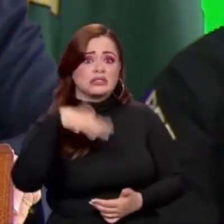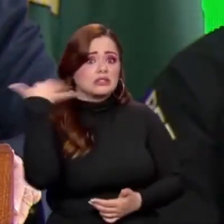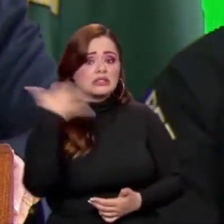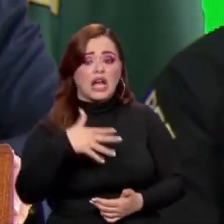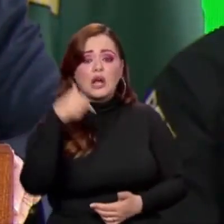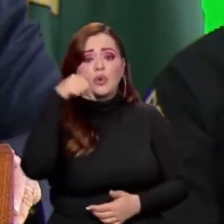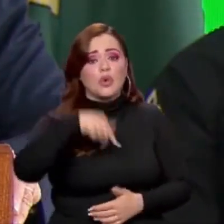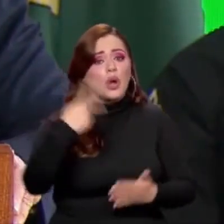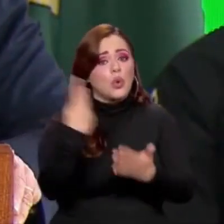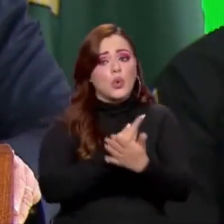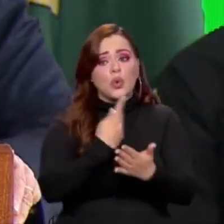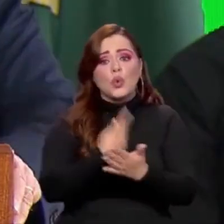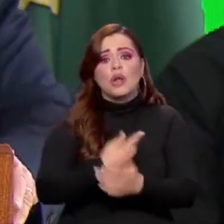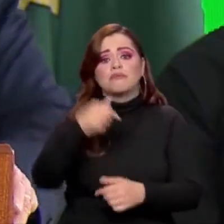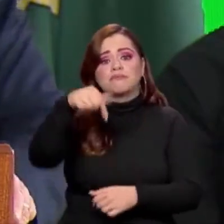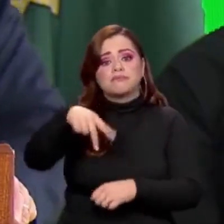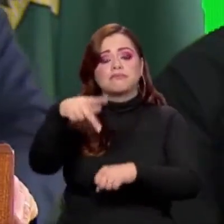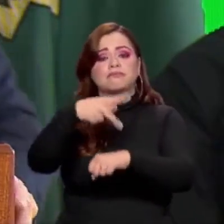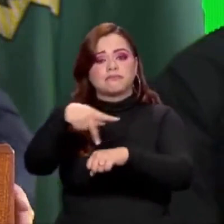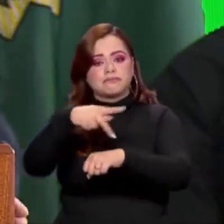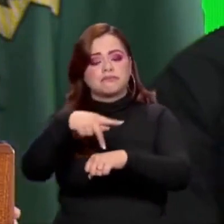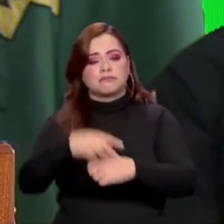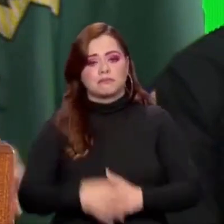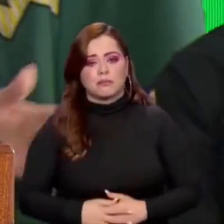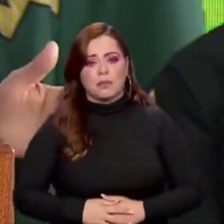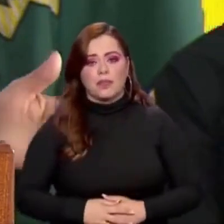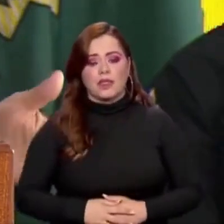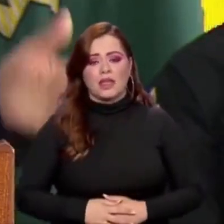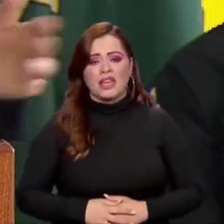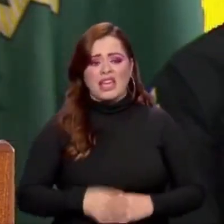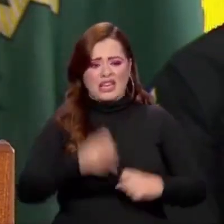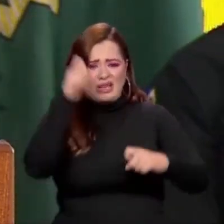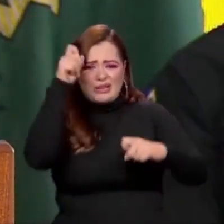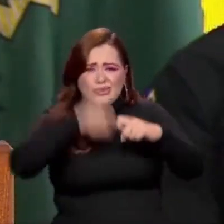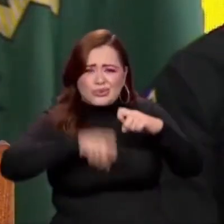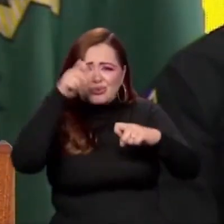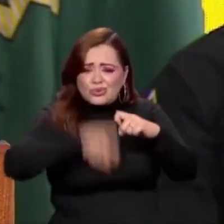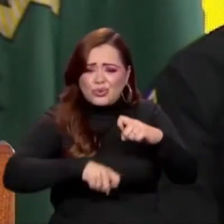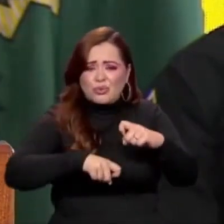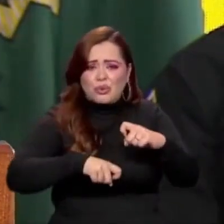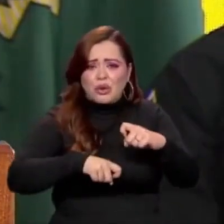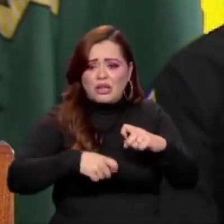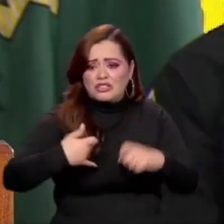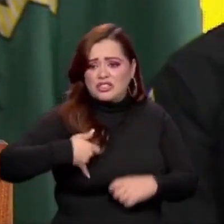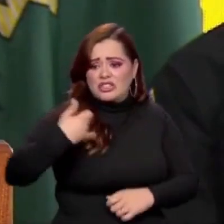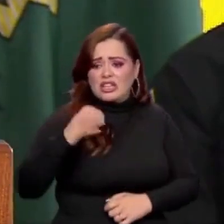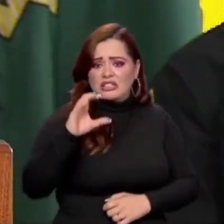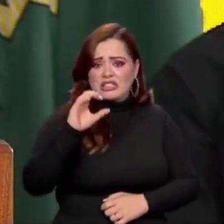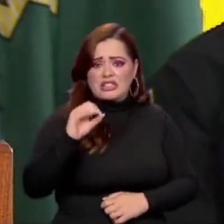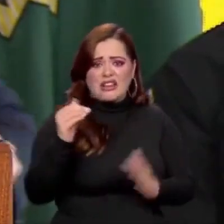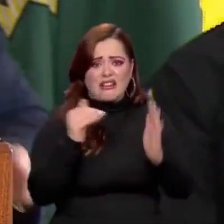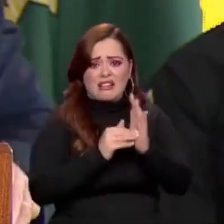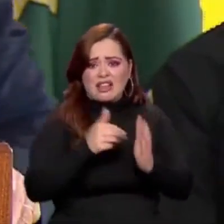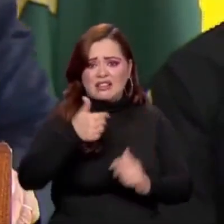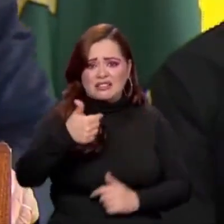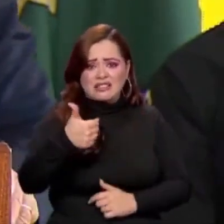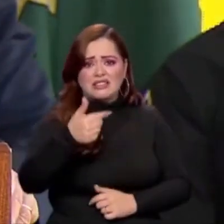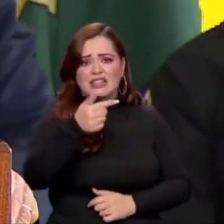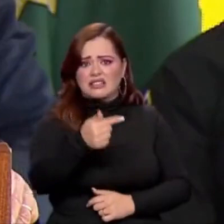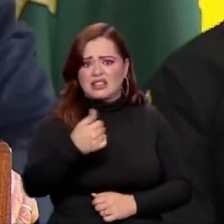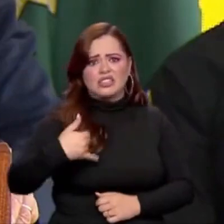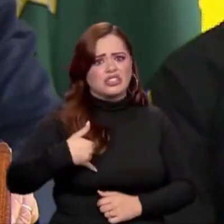país. E a maioria de estupros entre pessoas de 0 a 17 anos, entre